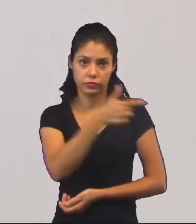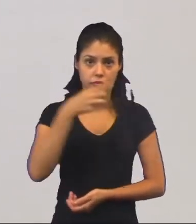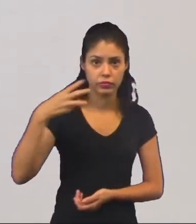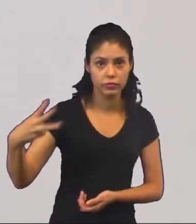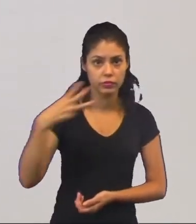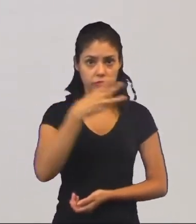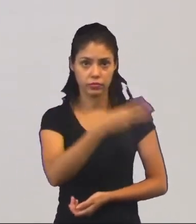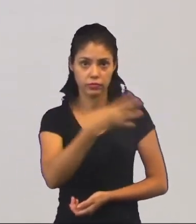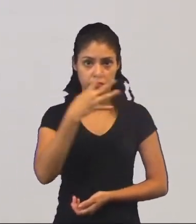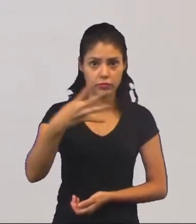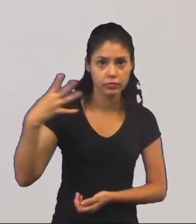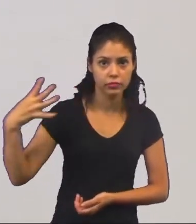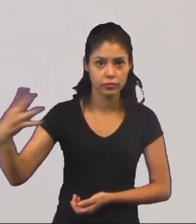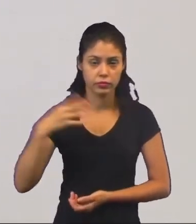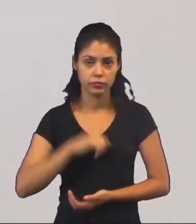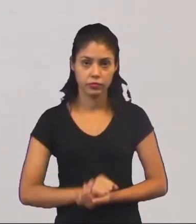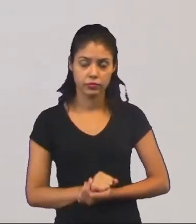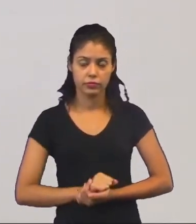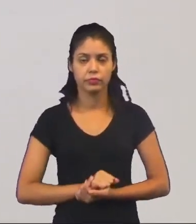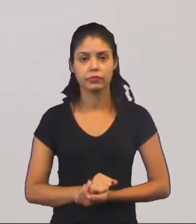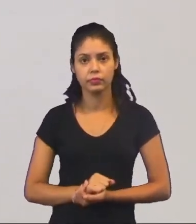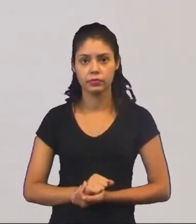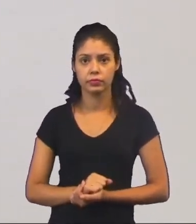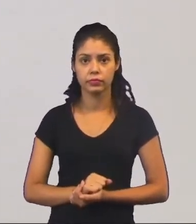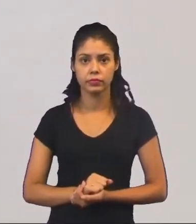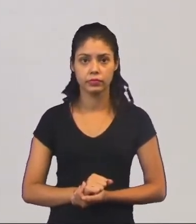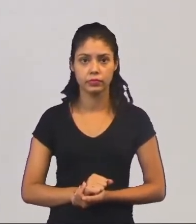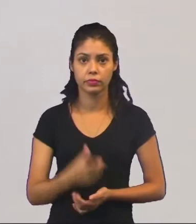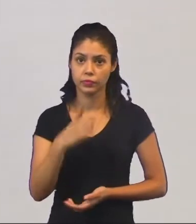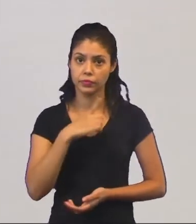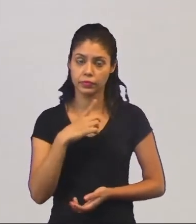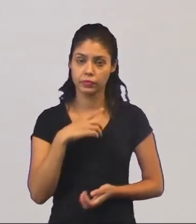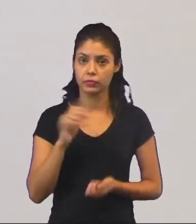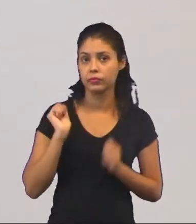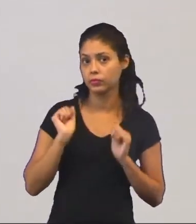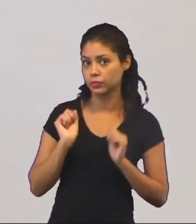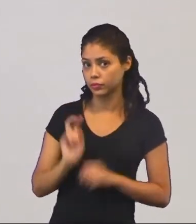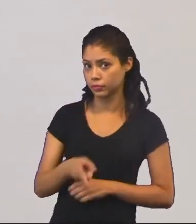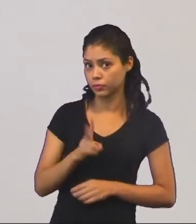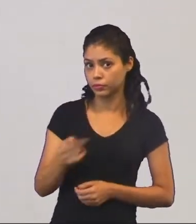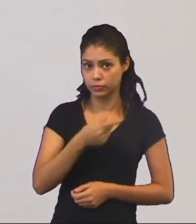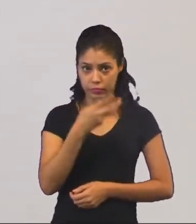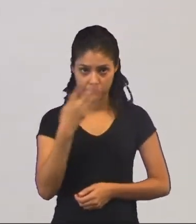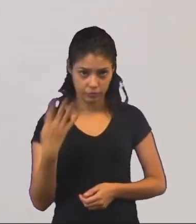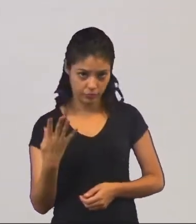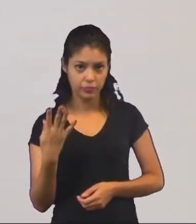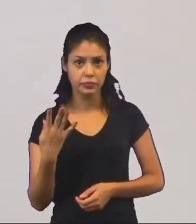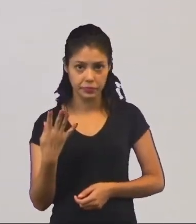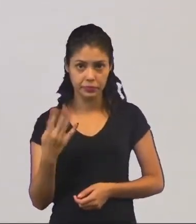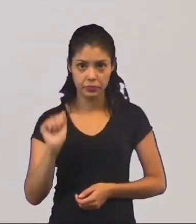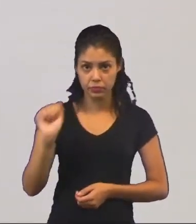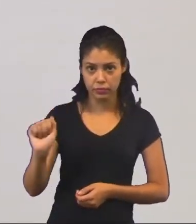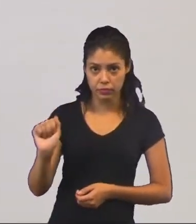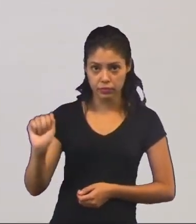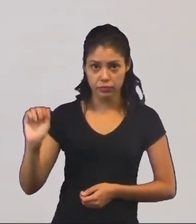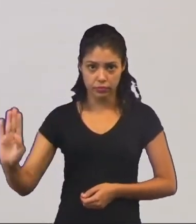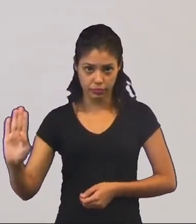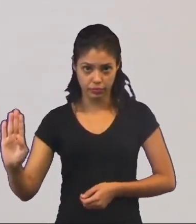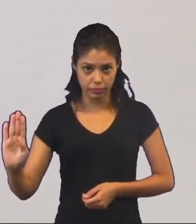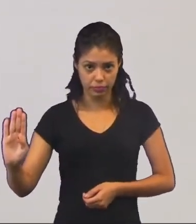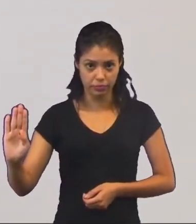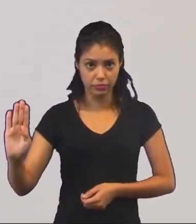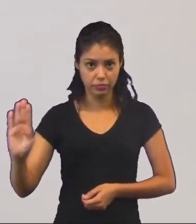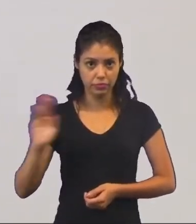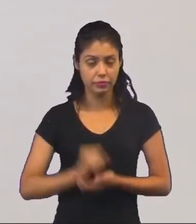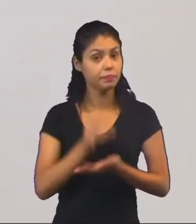3 por 3, 4 por 4, ela tem que ter a mesma quantidade a matriz A e a matriz